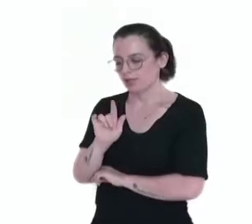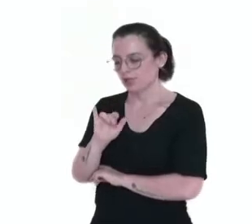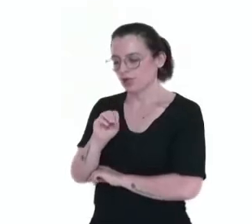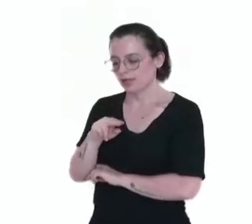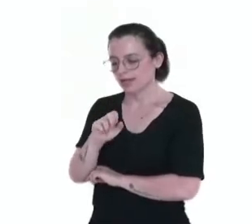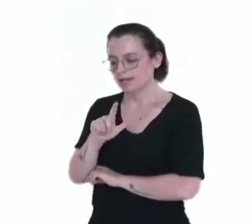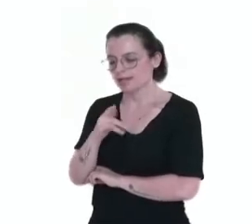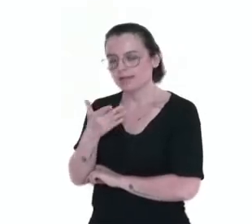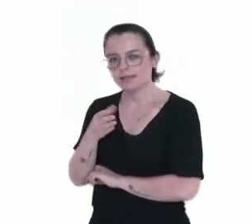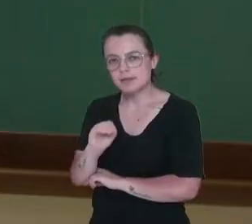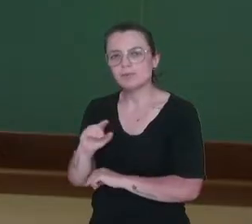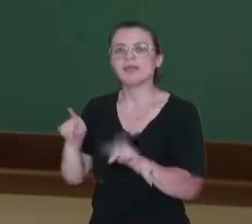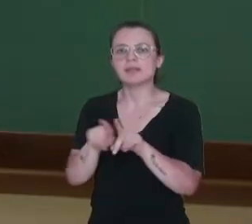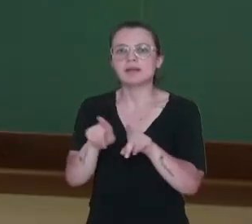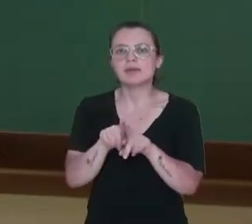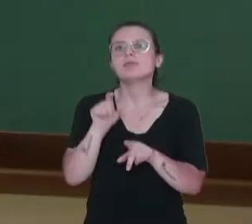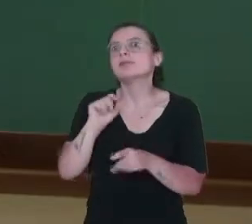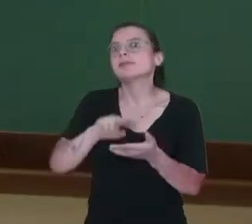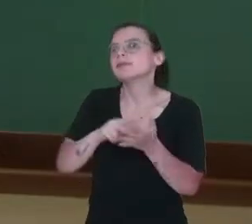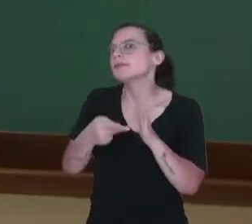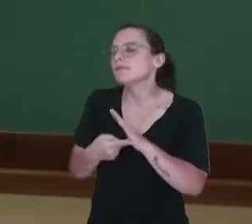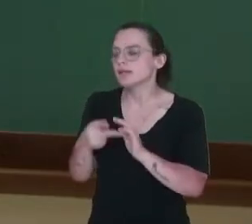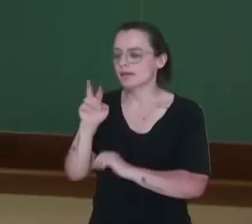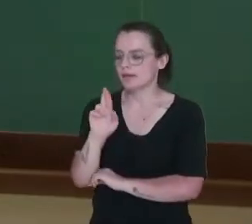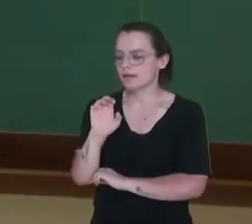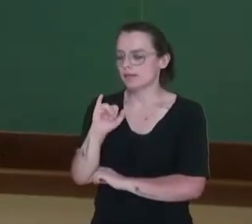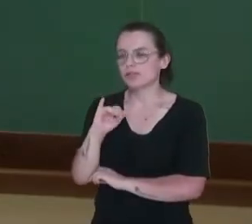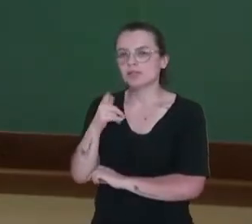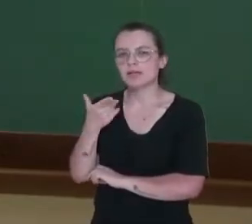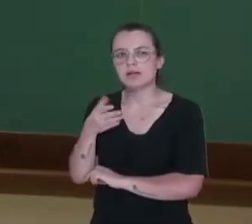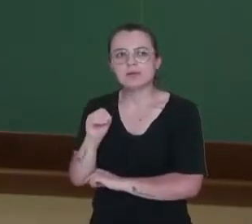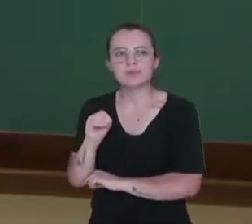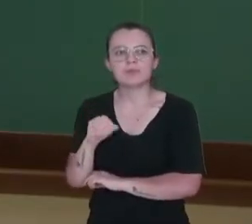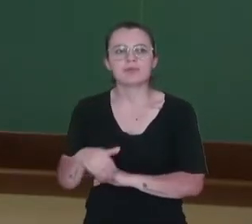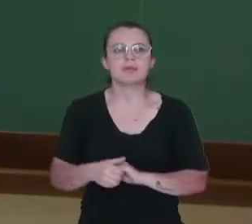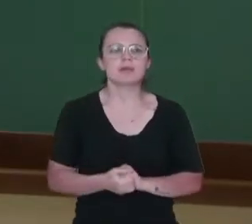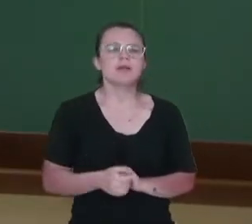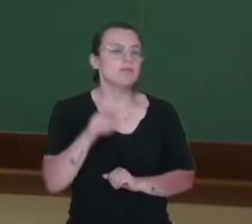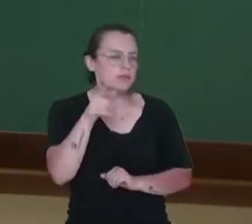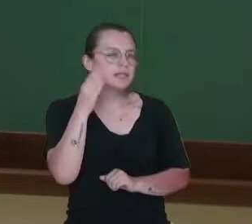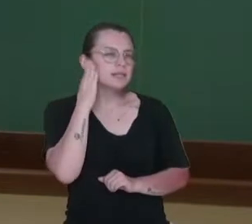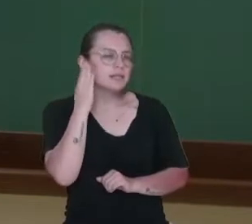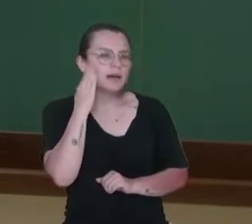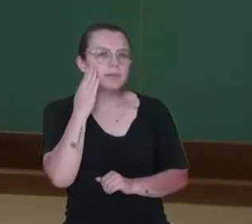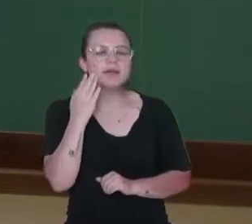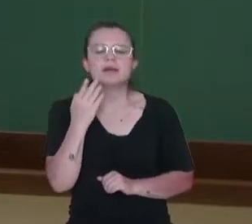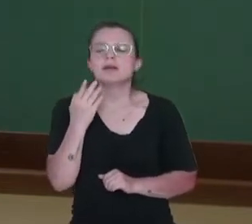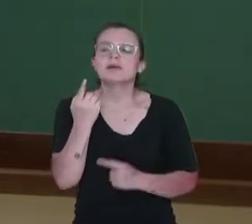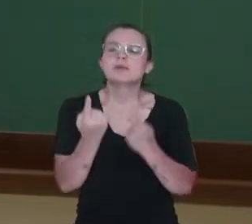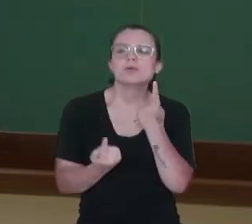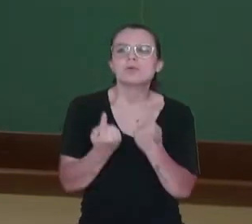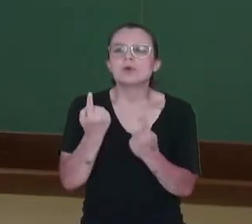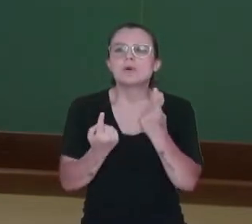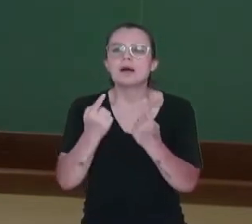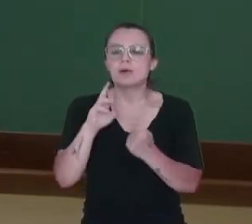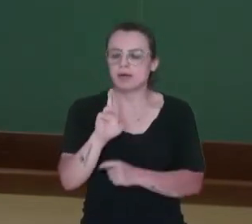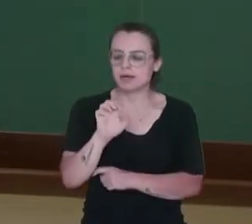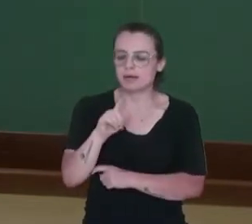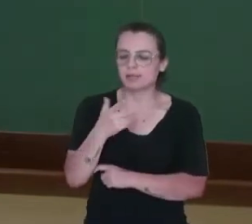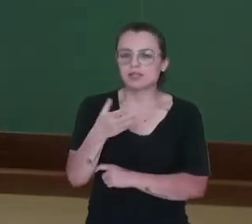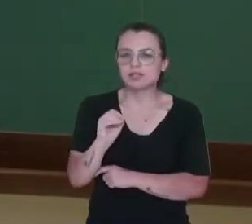o processo de regionalização no Brasil? Saberia dizer a qual região você pertence? Que